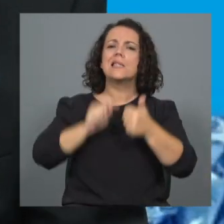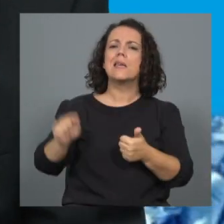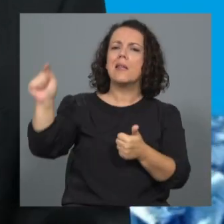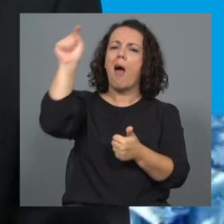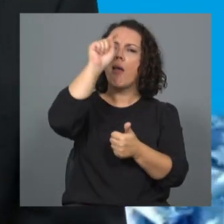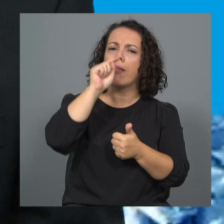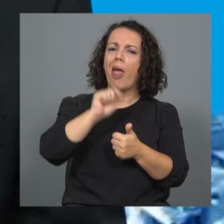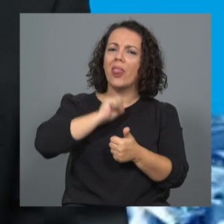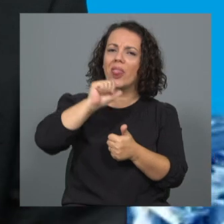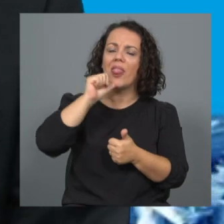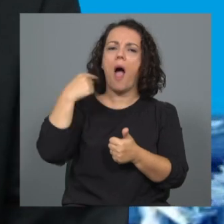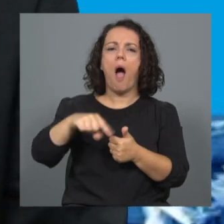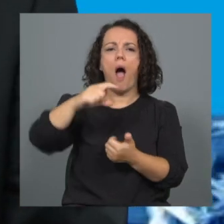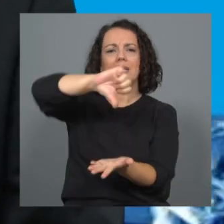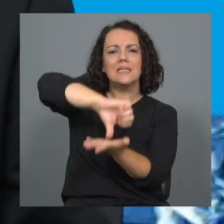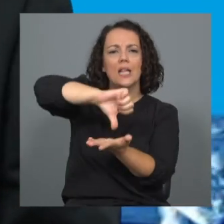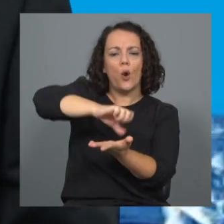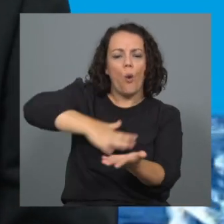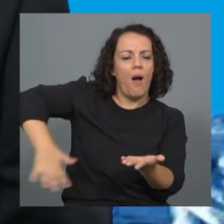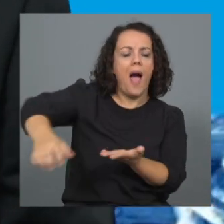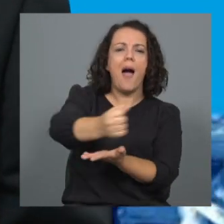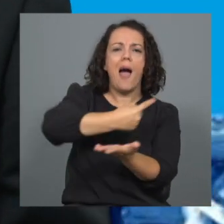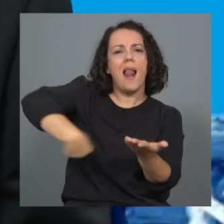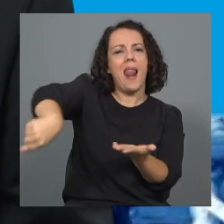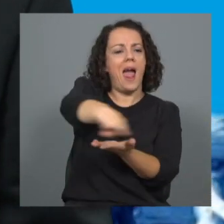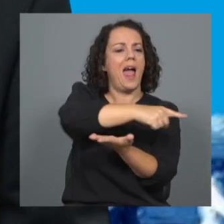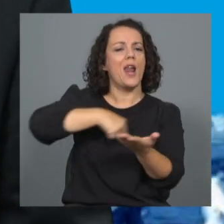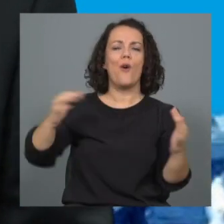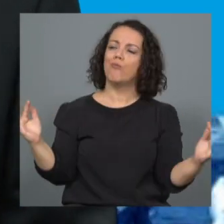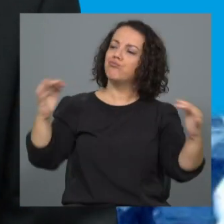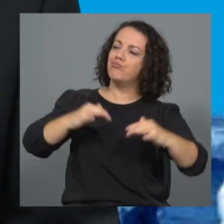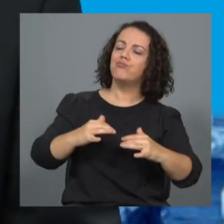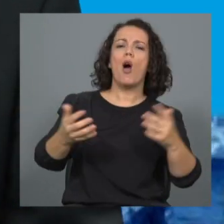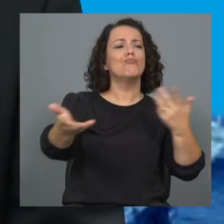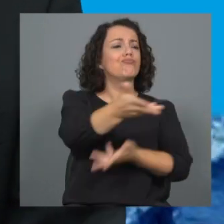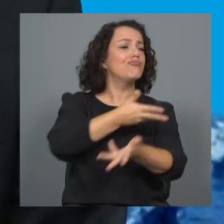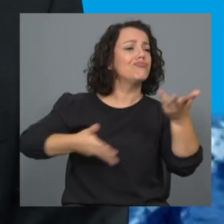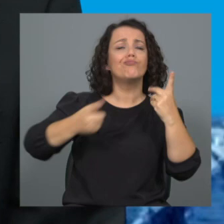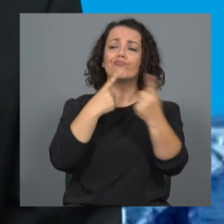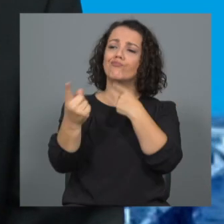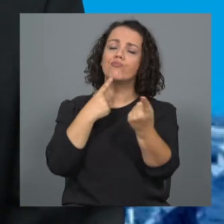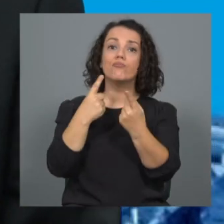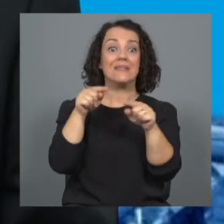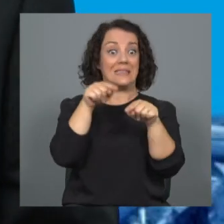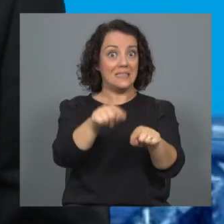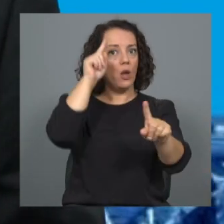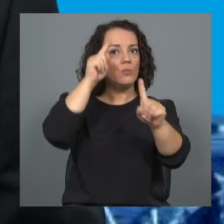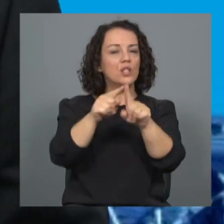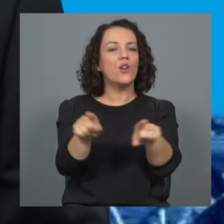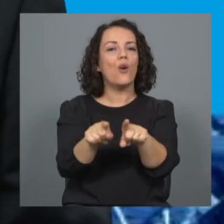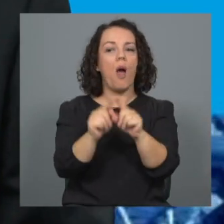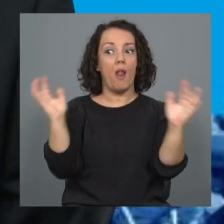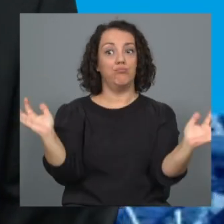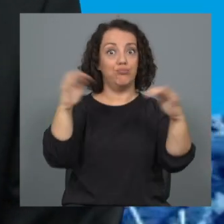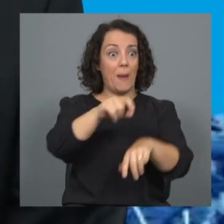estarem assim. E a ideia é exatamente isso que pretendemos. É um sítio em que podemos dialogar, não apenas entre católicos, não apenas sequer entre crentes,